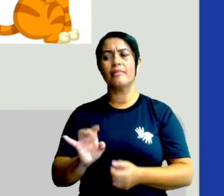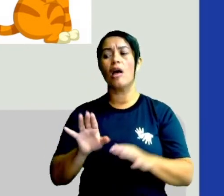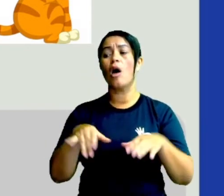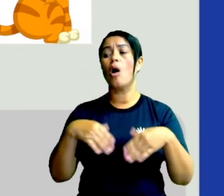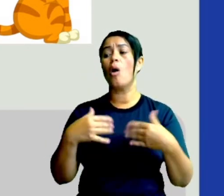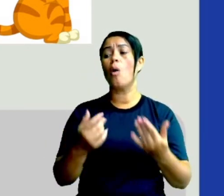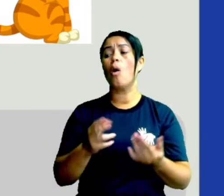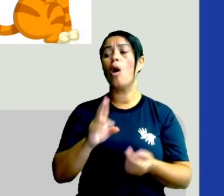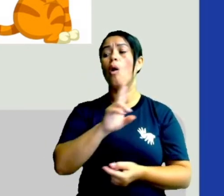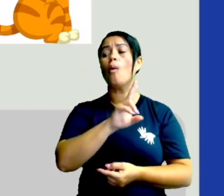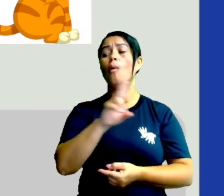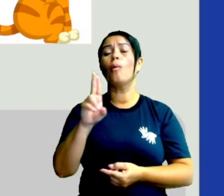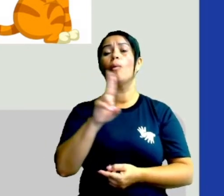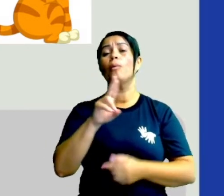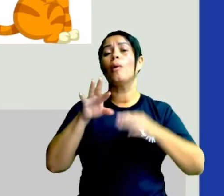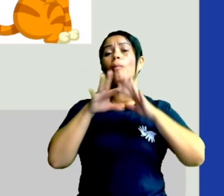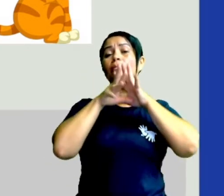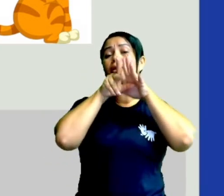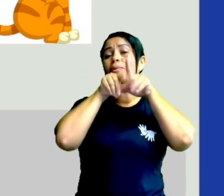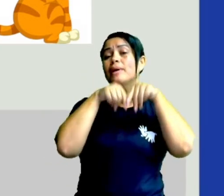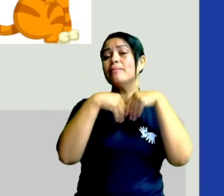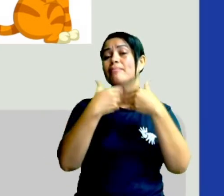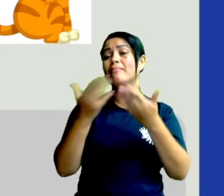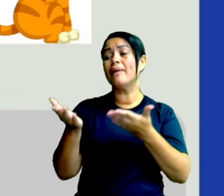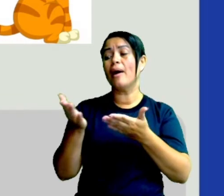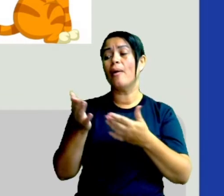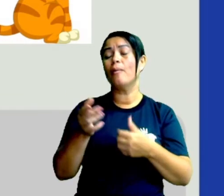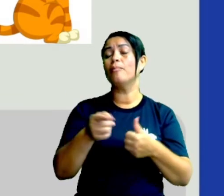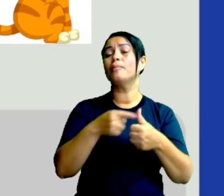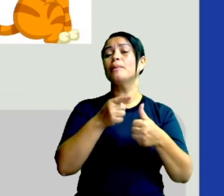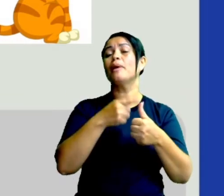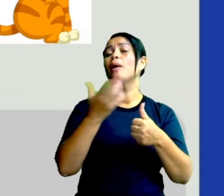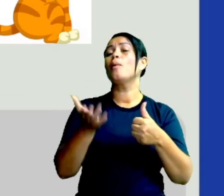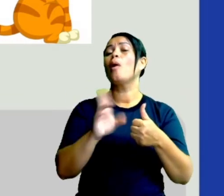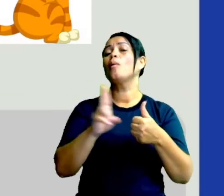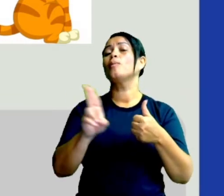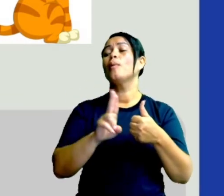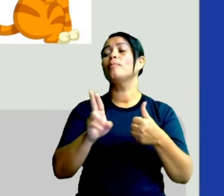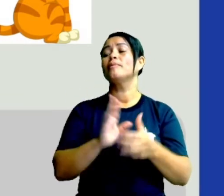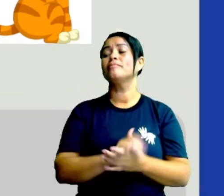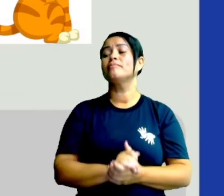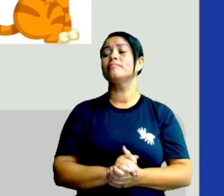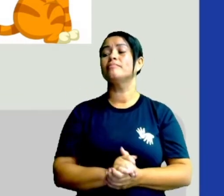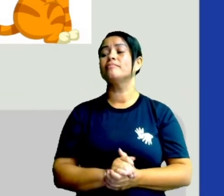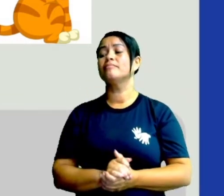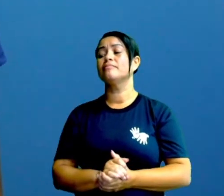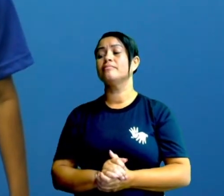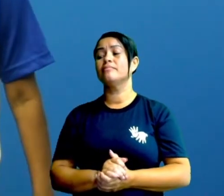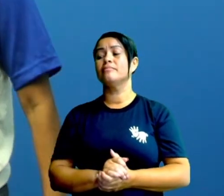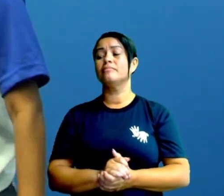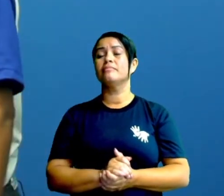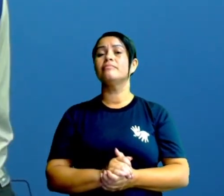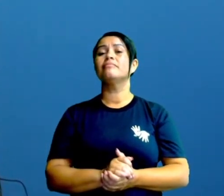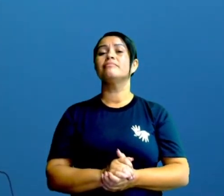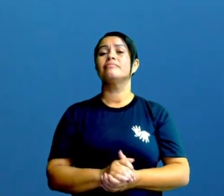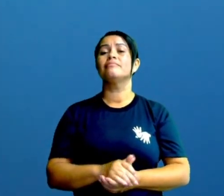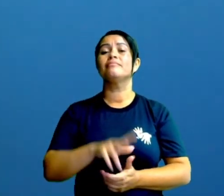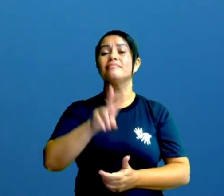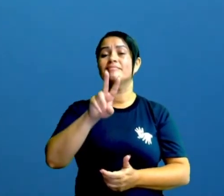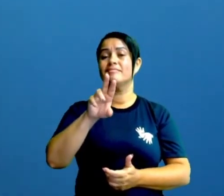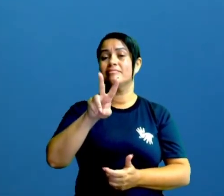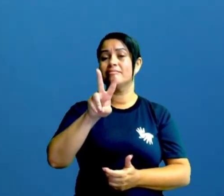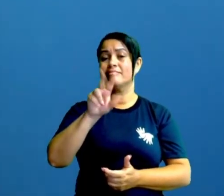E qual é o nome deste animal que aparece aí na tela de vocês o primeiro deles qual é o nome deles é